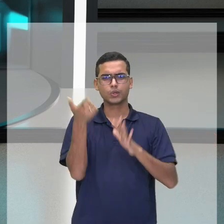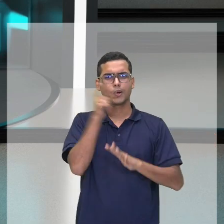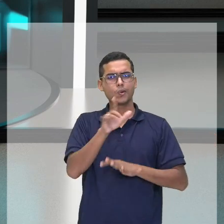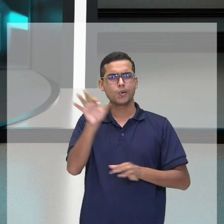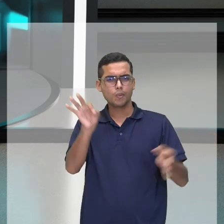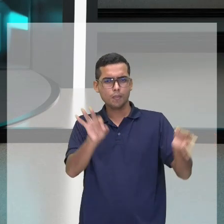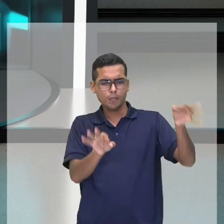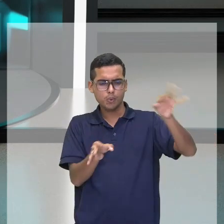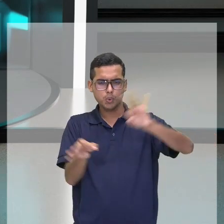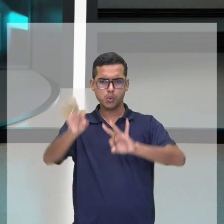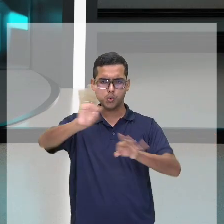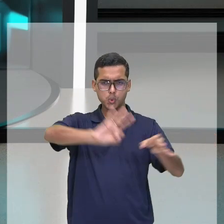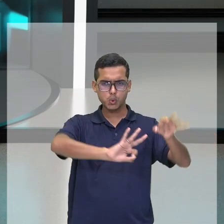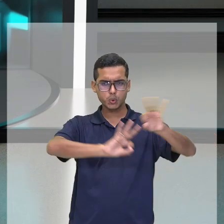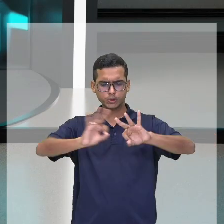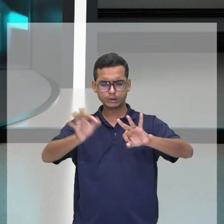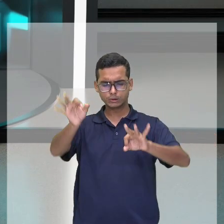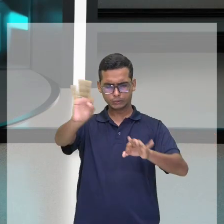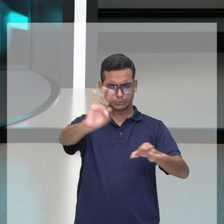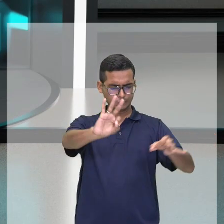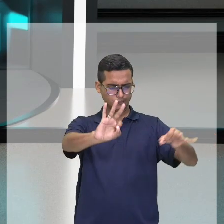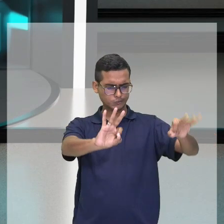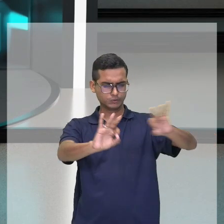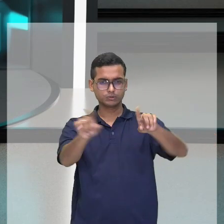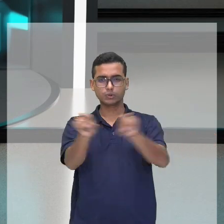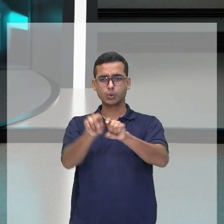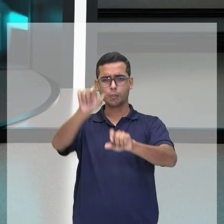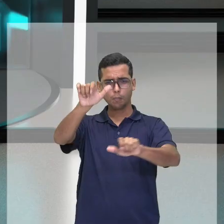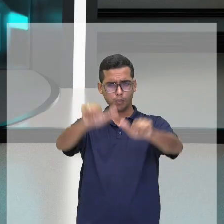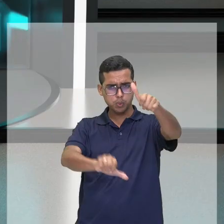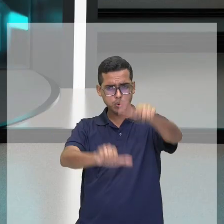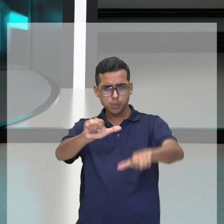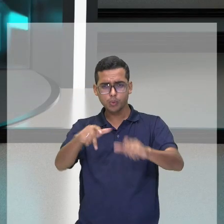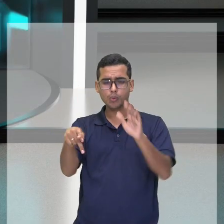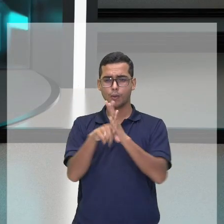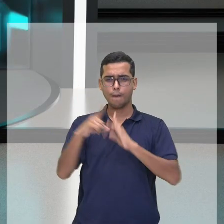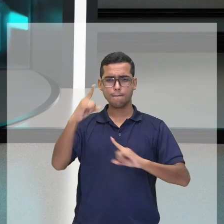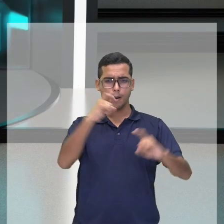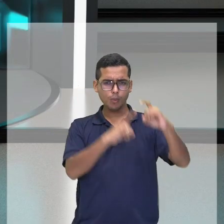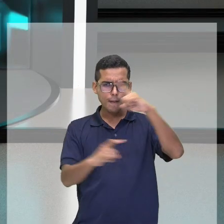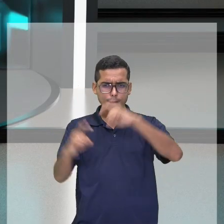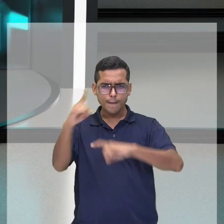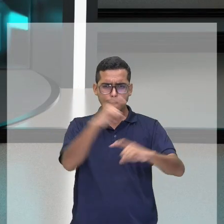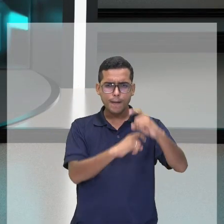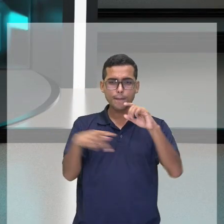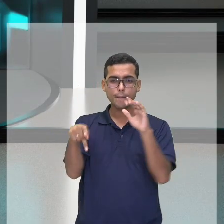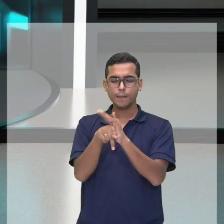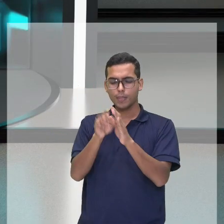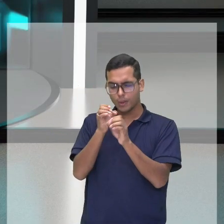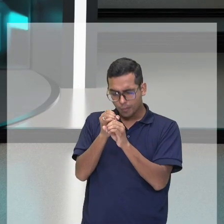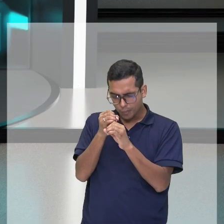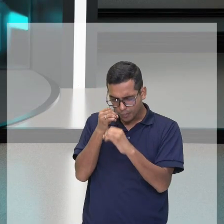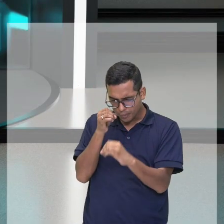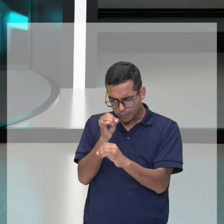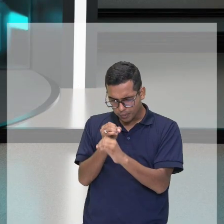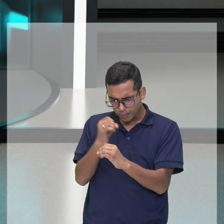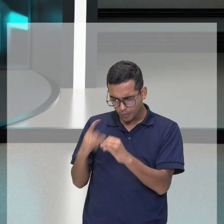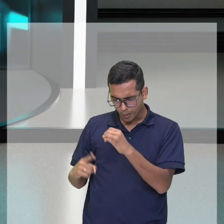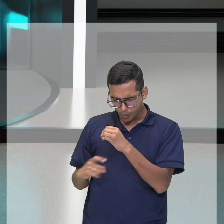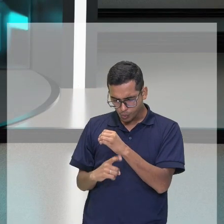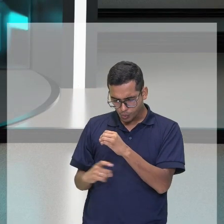um experimento, para analisar um micro-organismo no microscópio, precisa ter